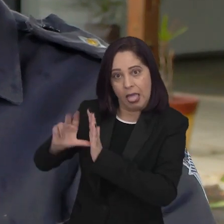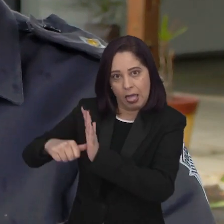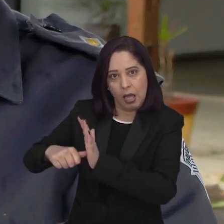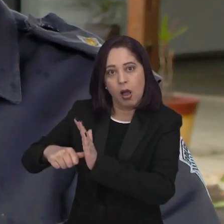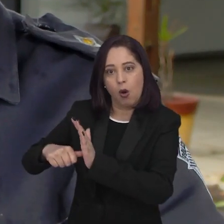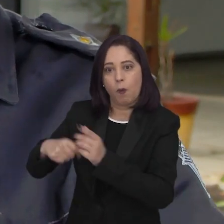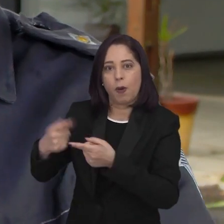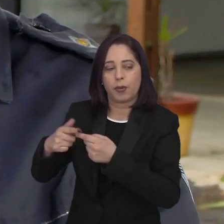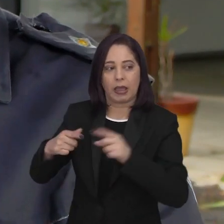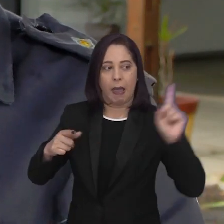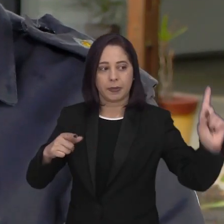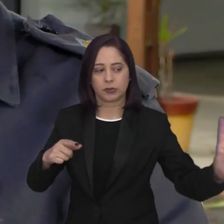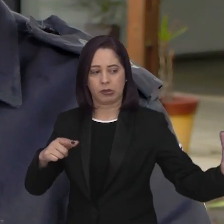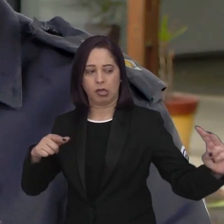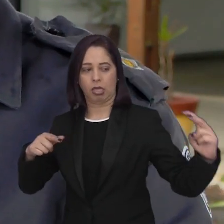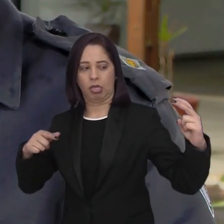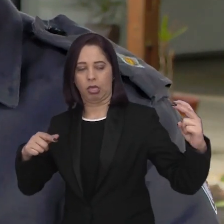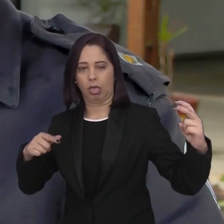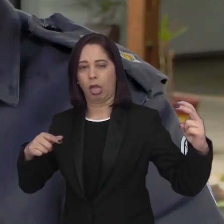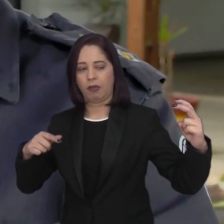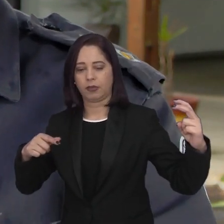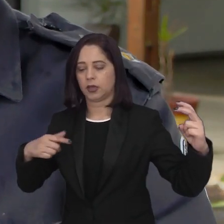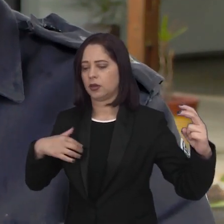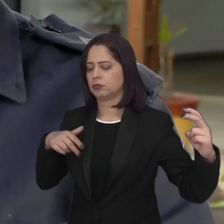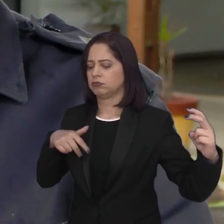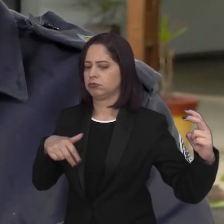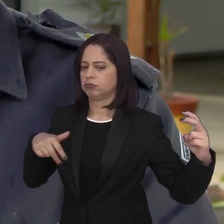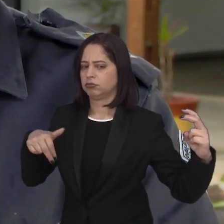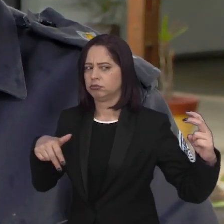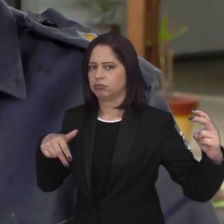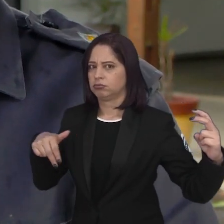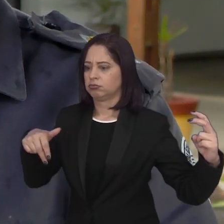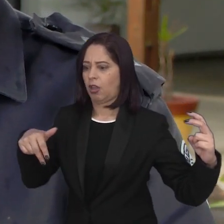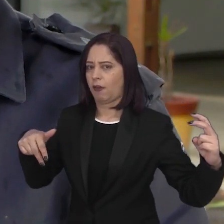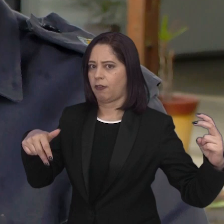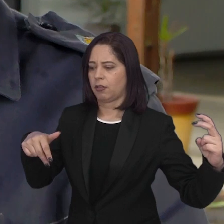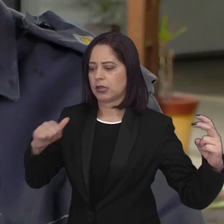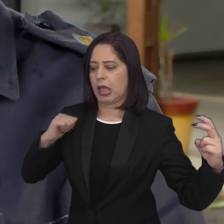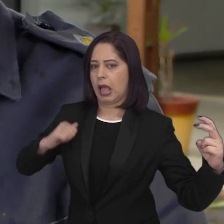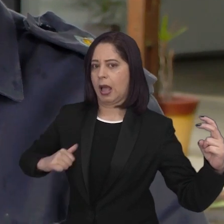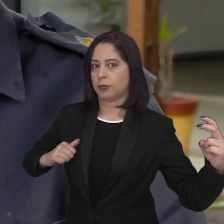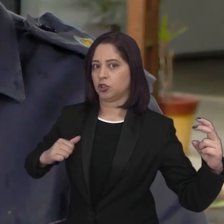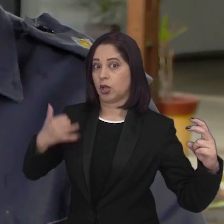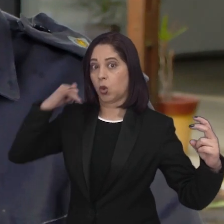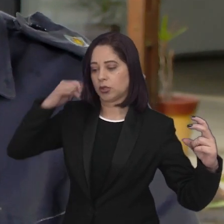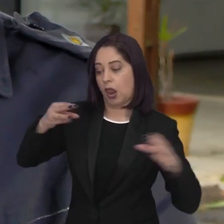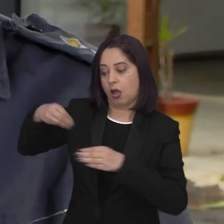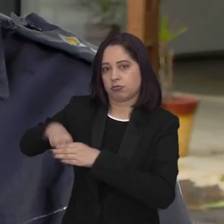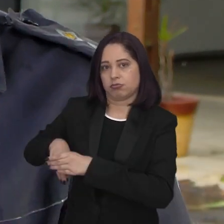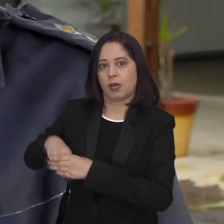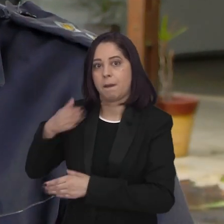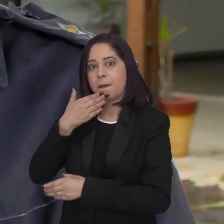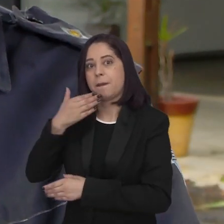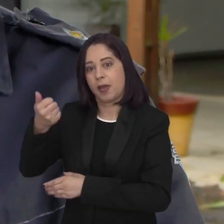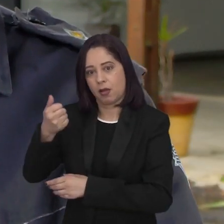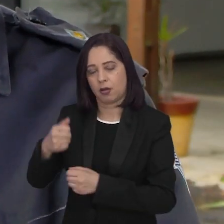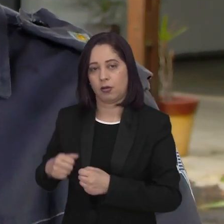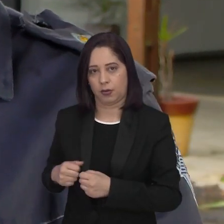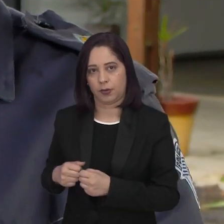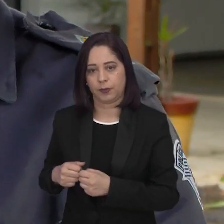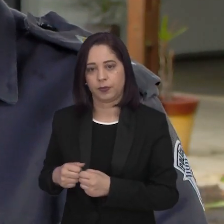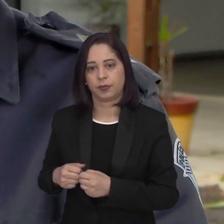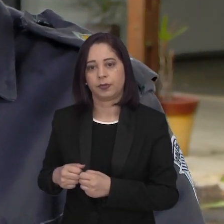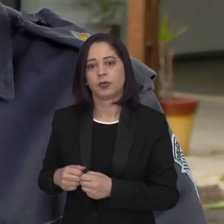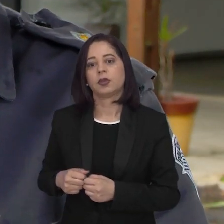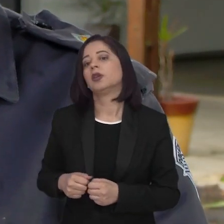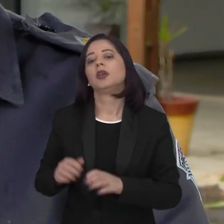alvo de um ladrão que porventura esteja averiguando. E a gente sabe que a situação criminosa, ela passa também por uma